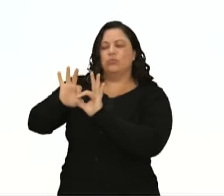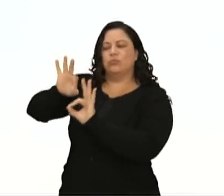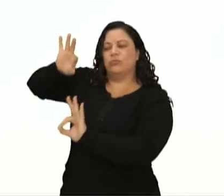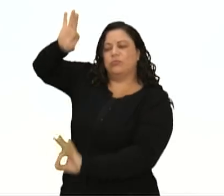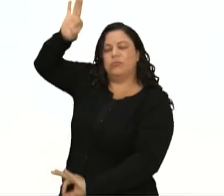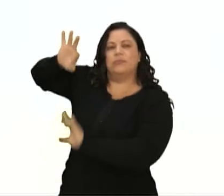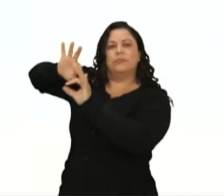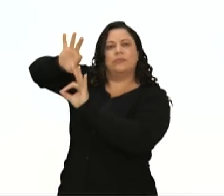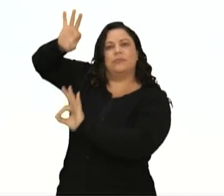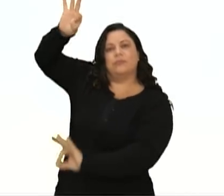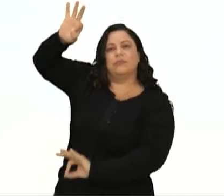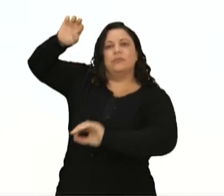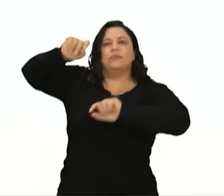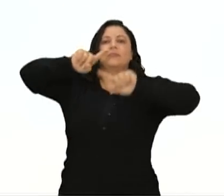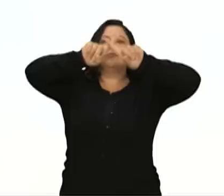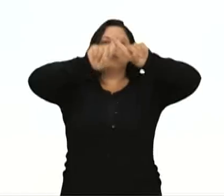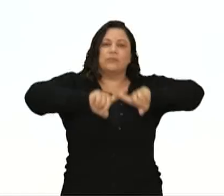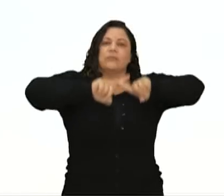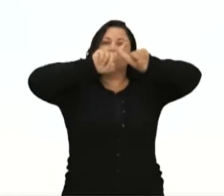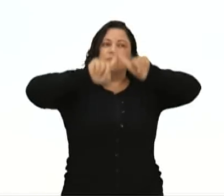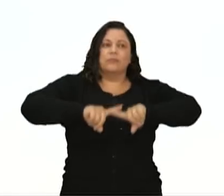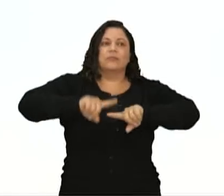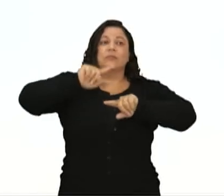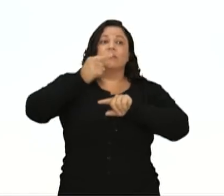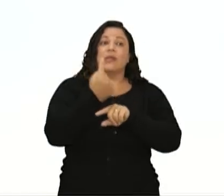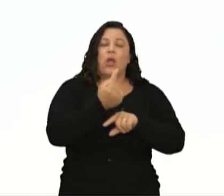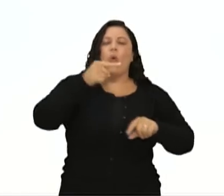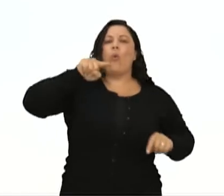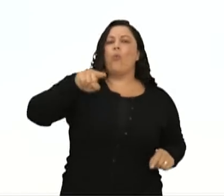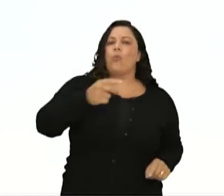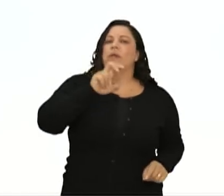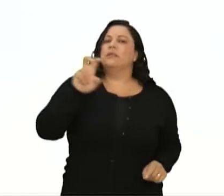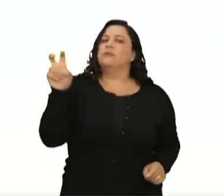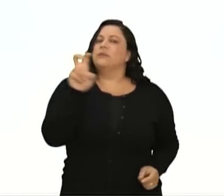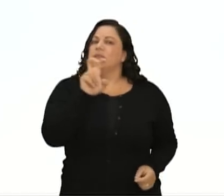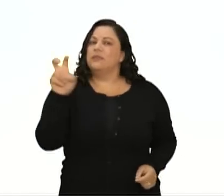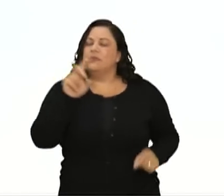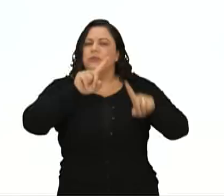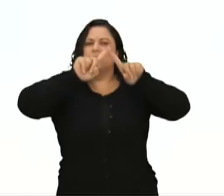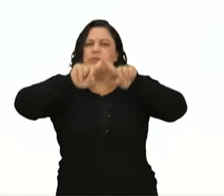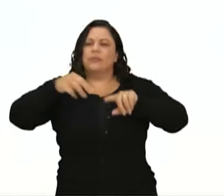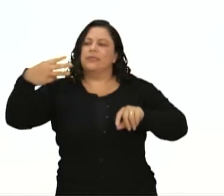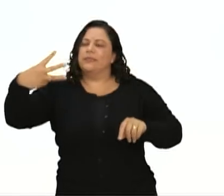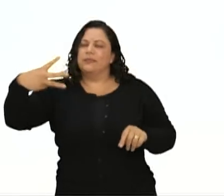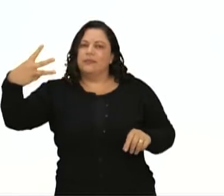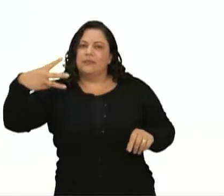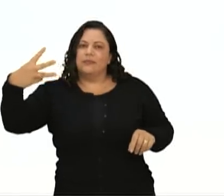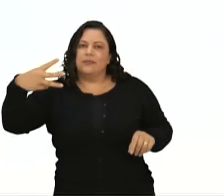nossa multiplicação, 1,55 vezes 3, nós temos que é